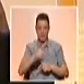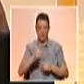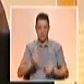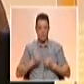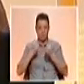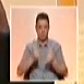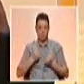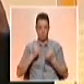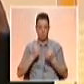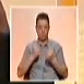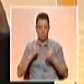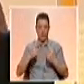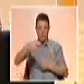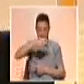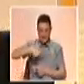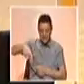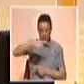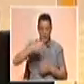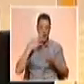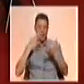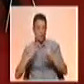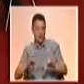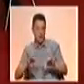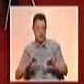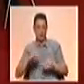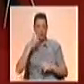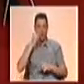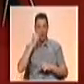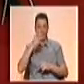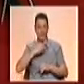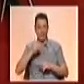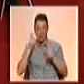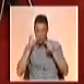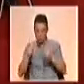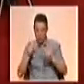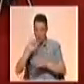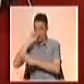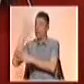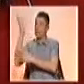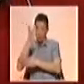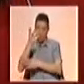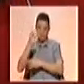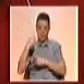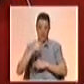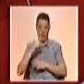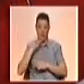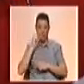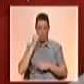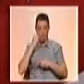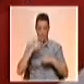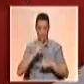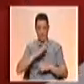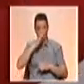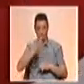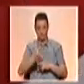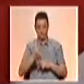esta aceitação do ciclo natural. E, portanto, há uma certa tendência do homem para querer controlar a natureza. E por isso esta questão também que a Cristina